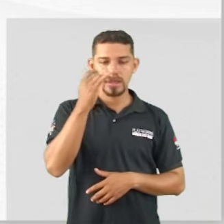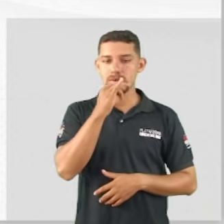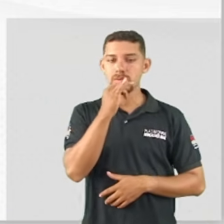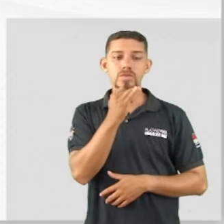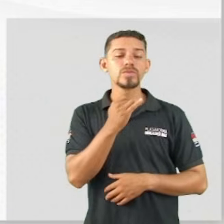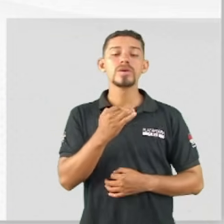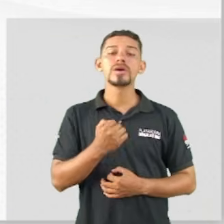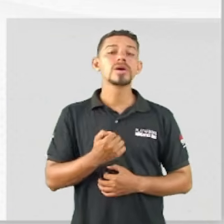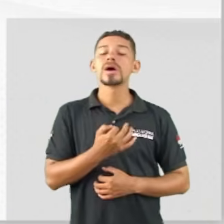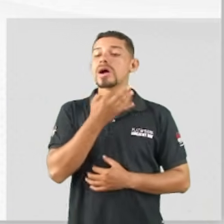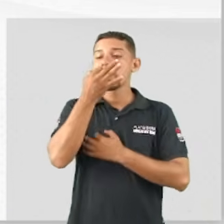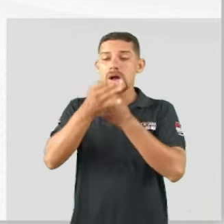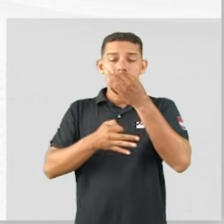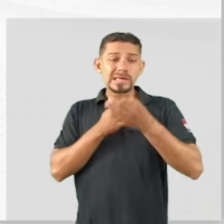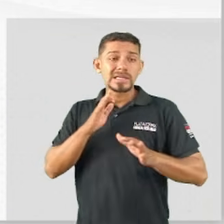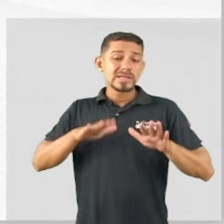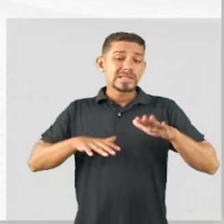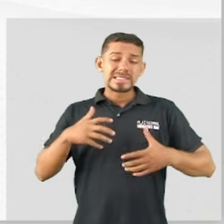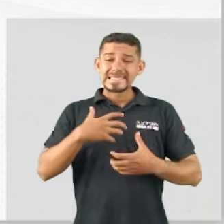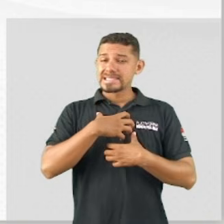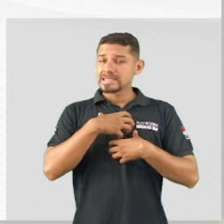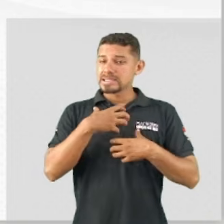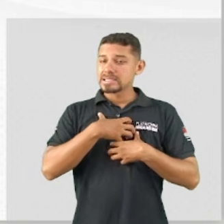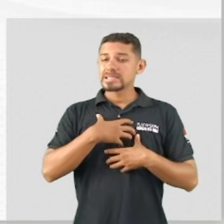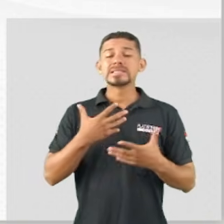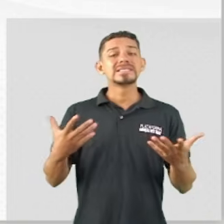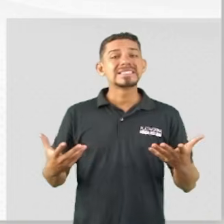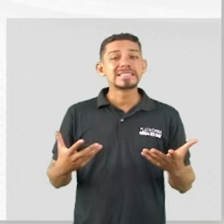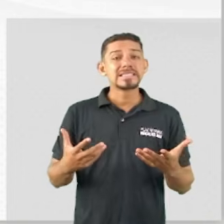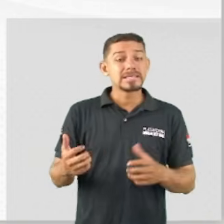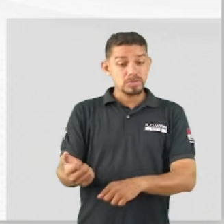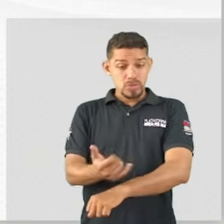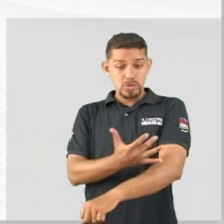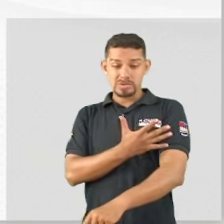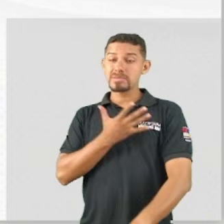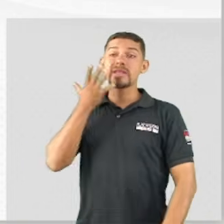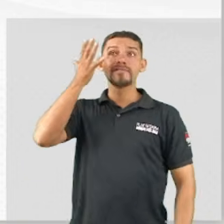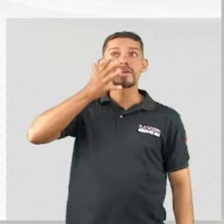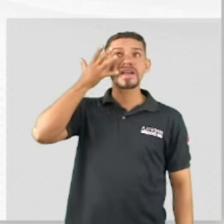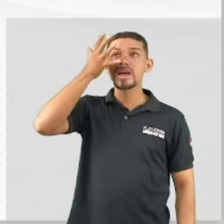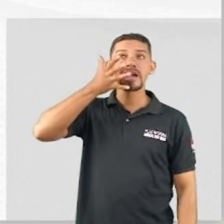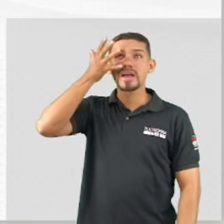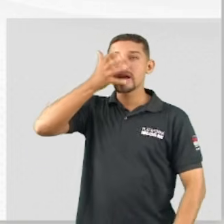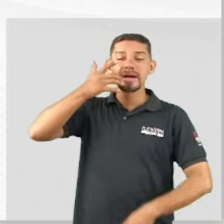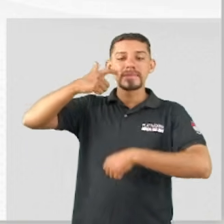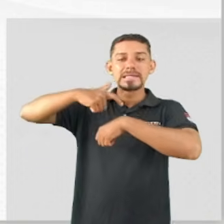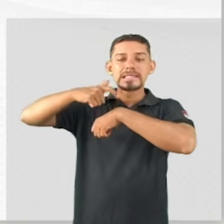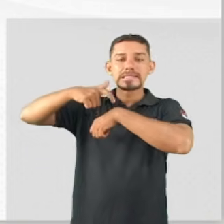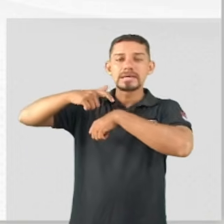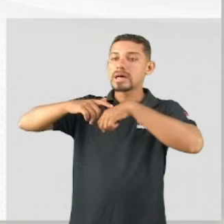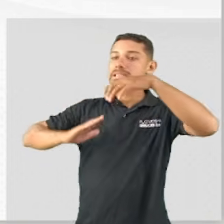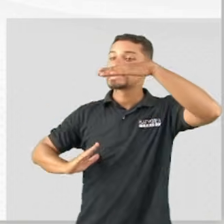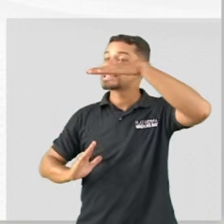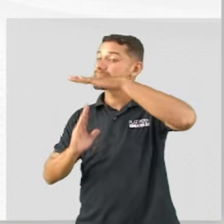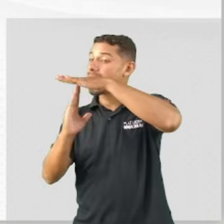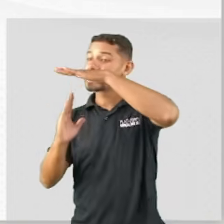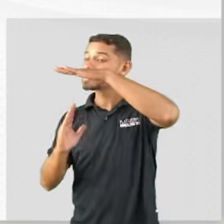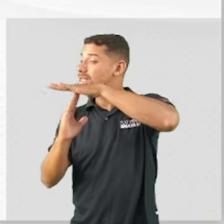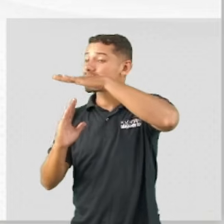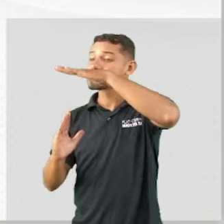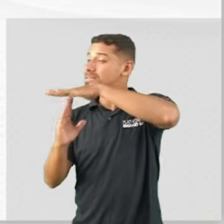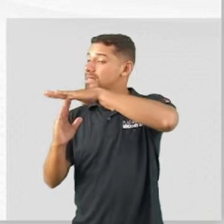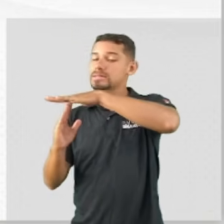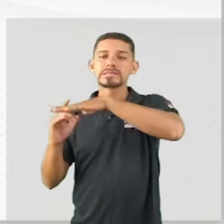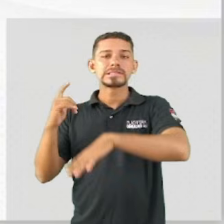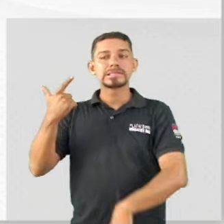às vezes fica tão emocionado que pode perder o limite e querer falar, mas tem a vez do outro para falar também. Então aqui tem